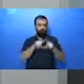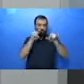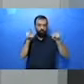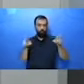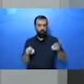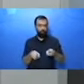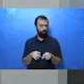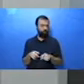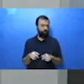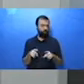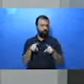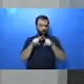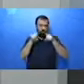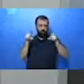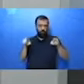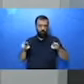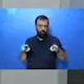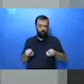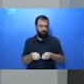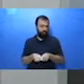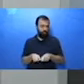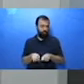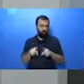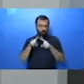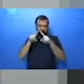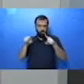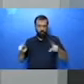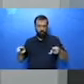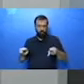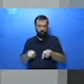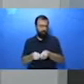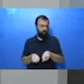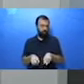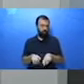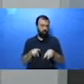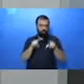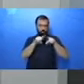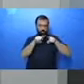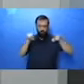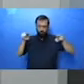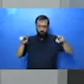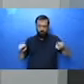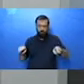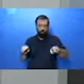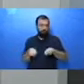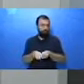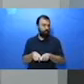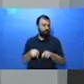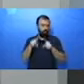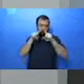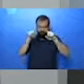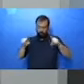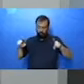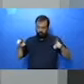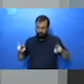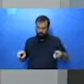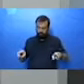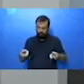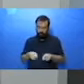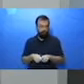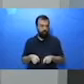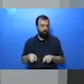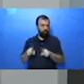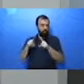Círculo, o quadrado, o triângulo, o retângulo, o pentágono, o